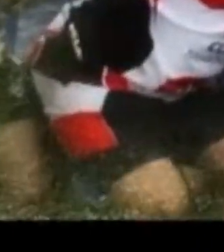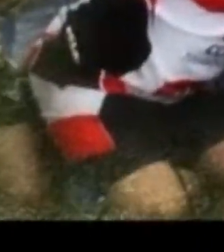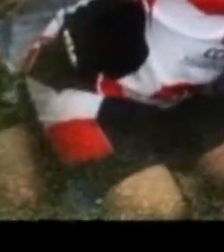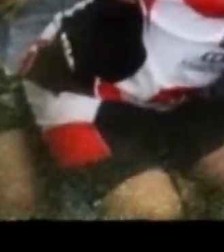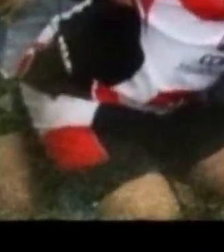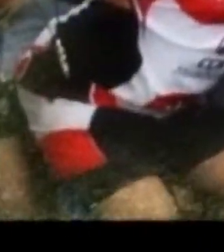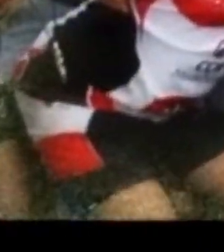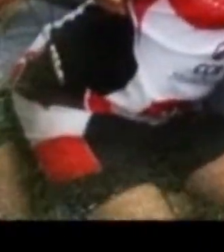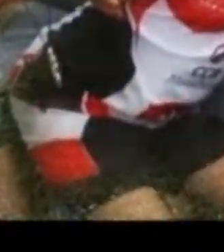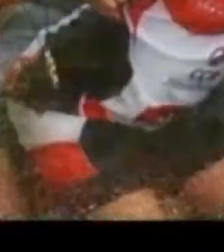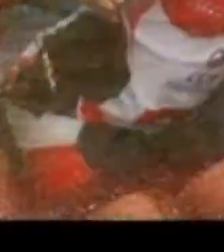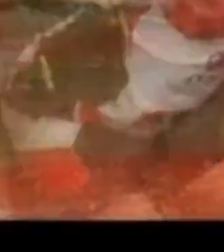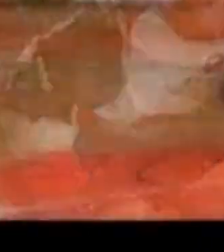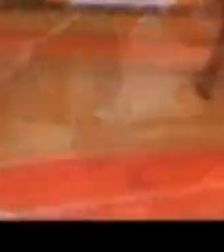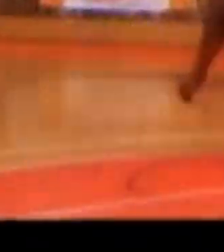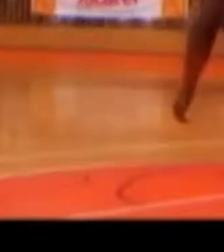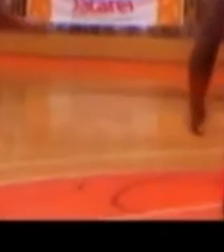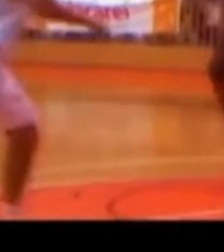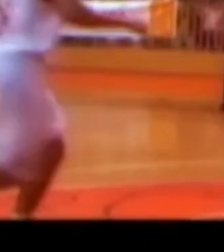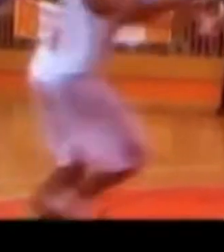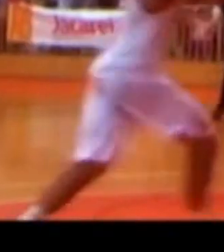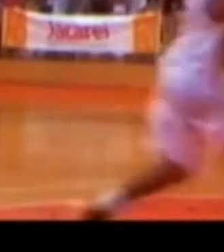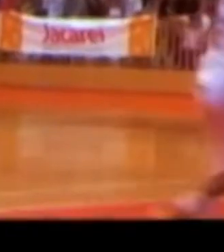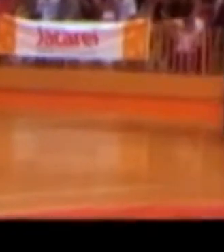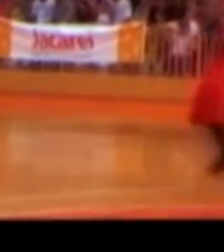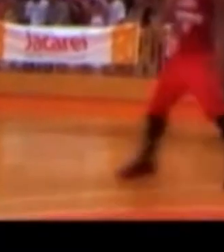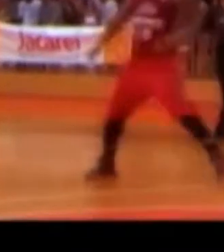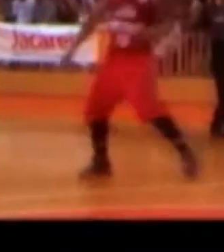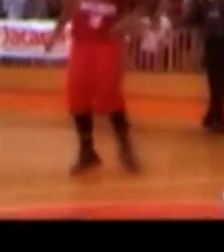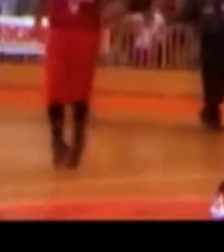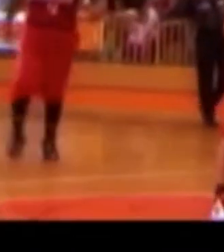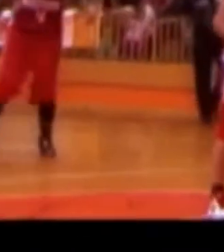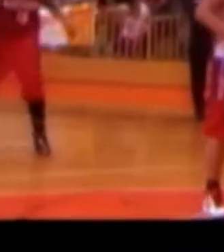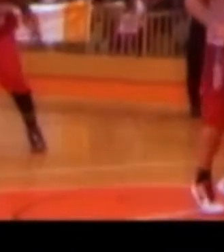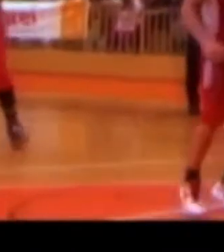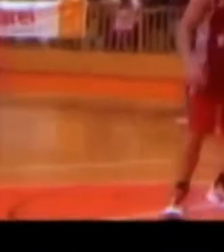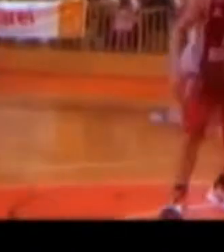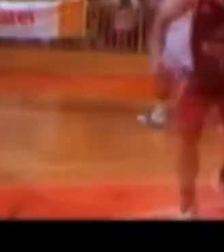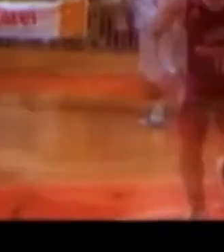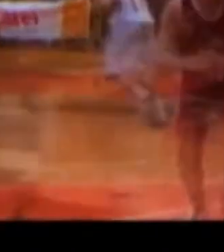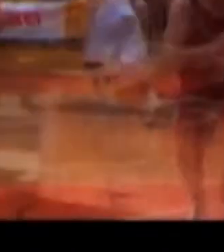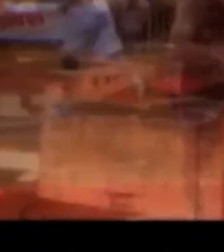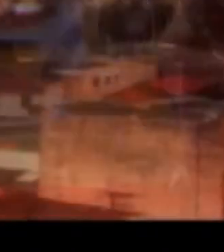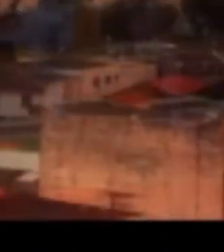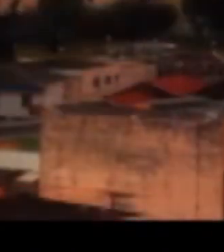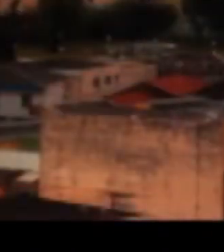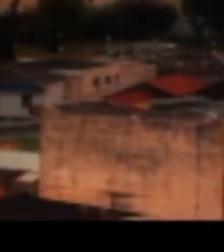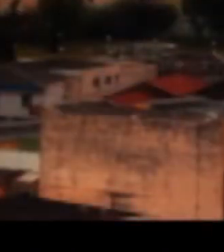Pátria amada,